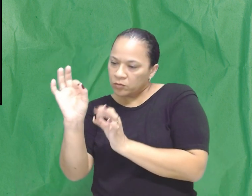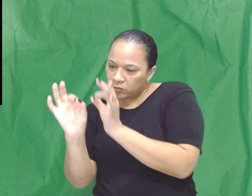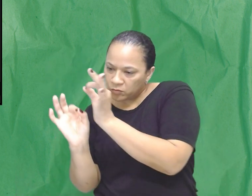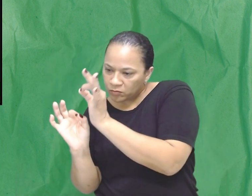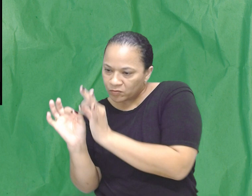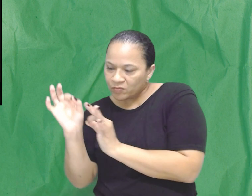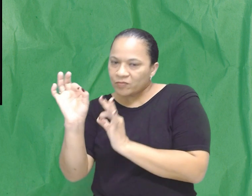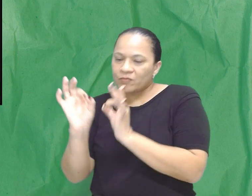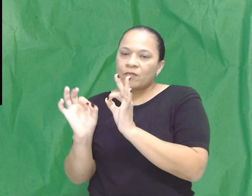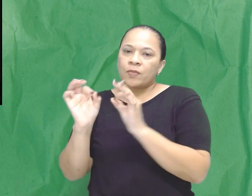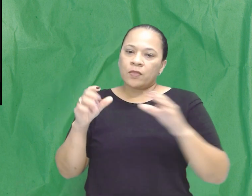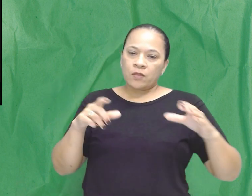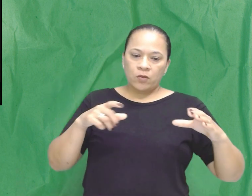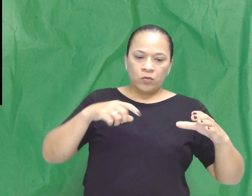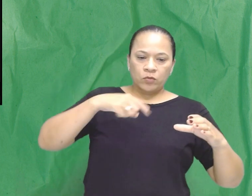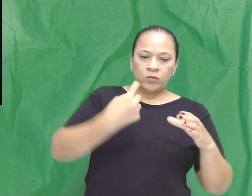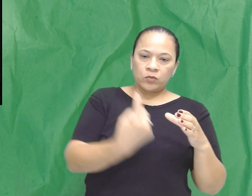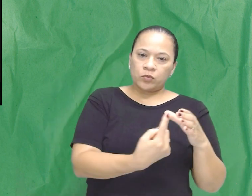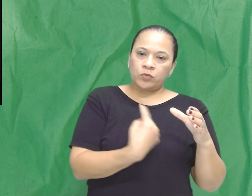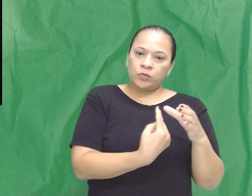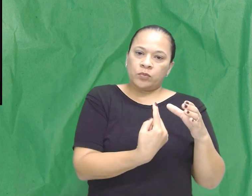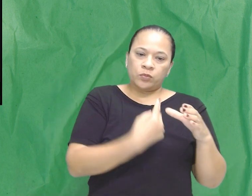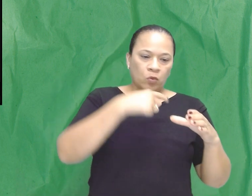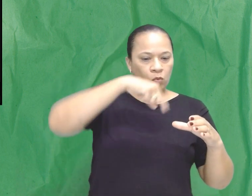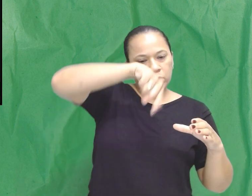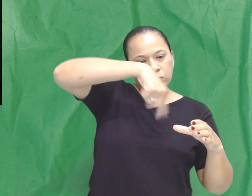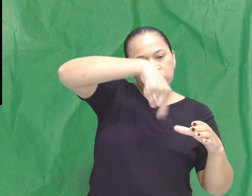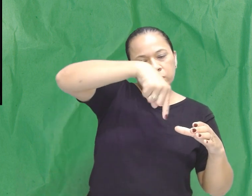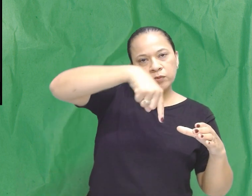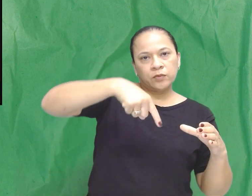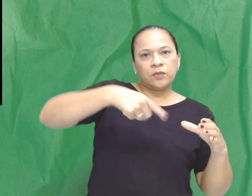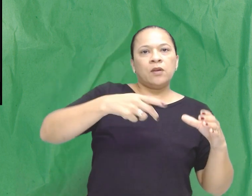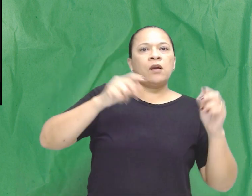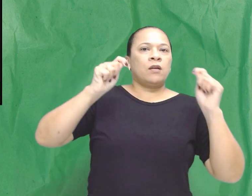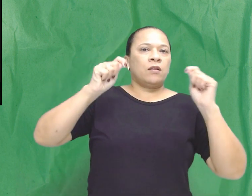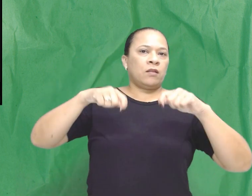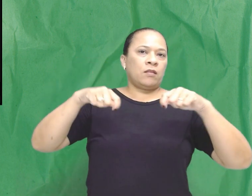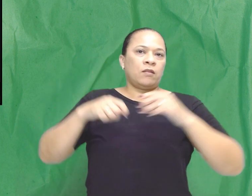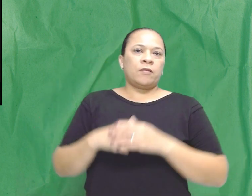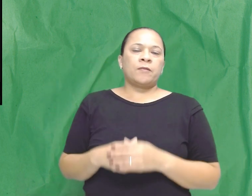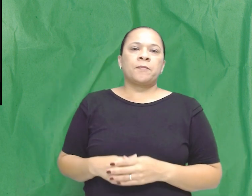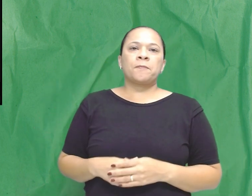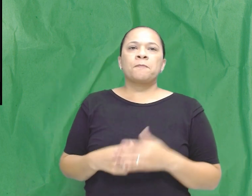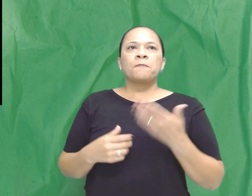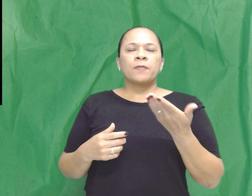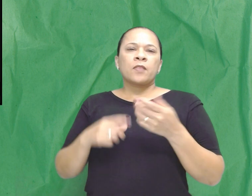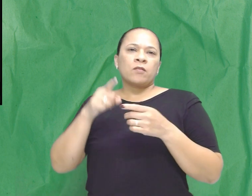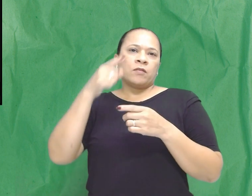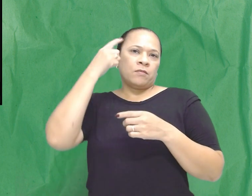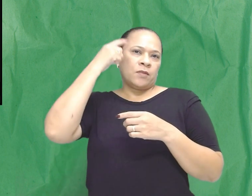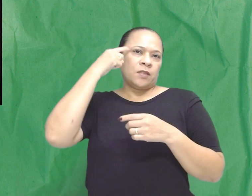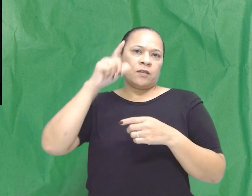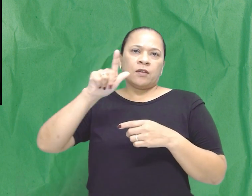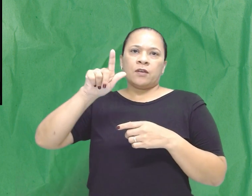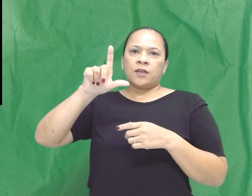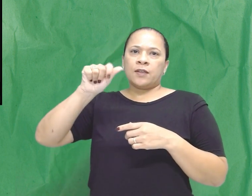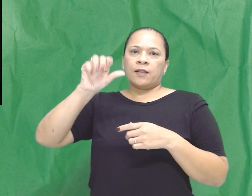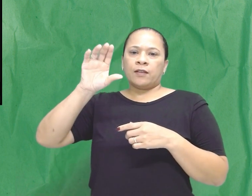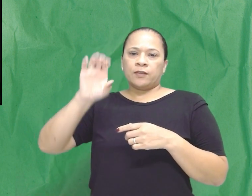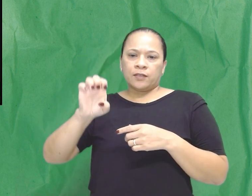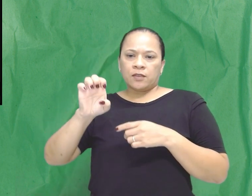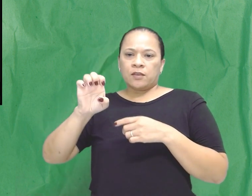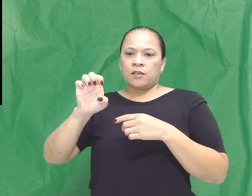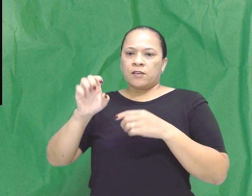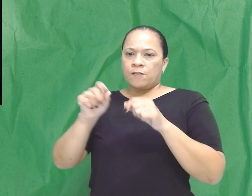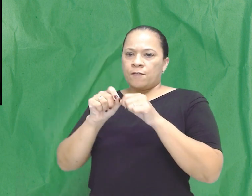também. Finalmente, antes de você começar a trabalhar com esse glacê, ou de você pensar em colocar ele no ponto ideal para ser utilizado